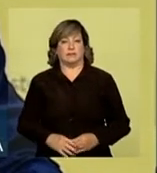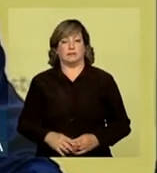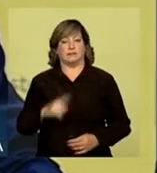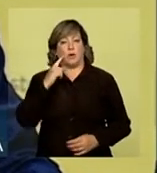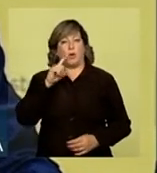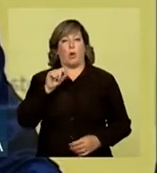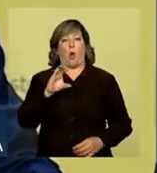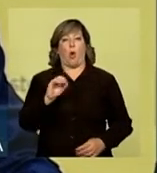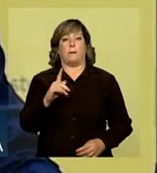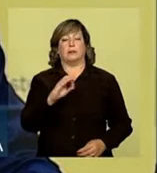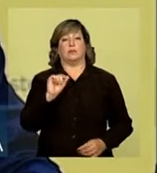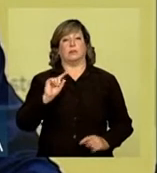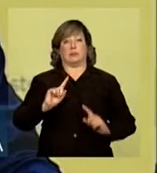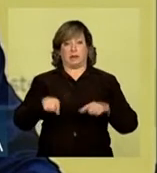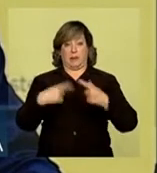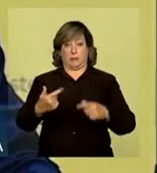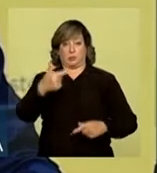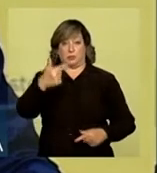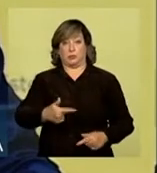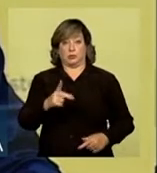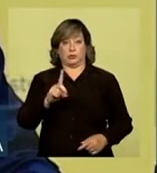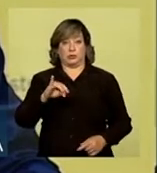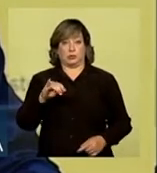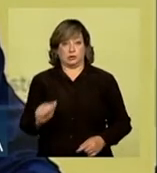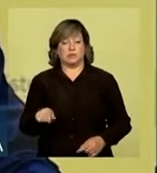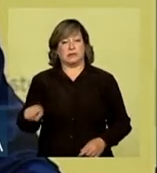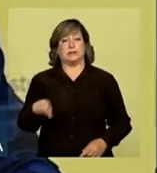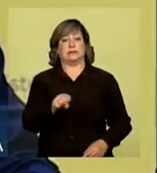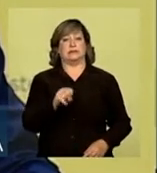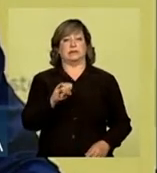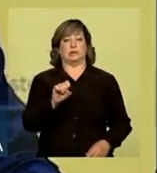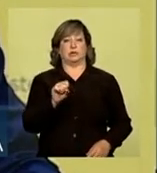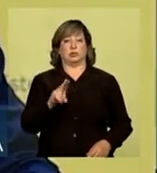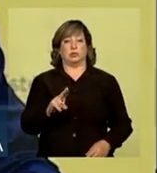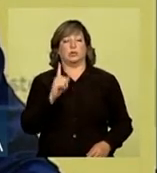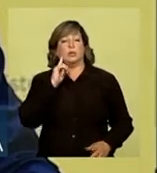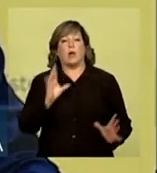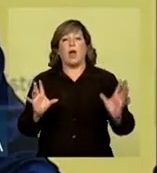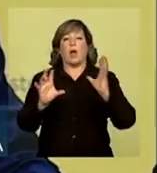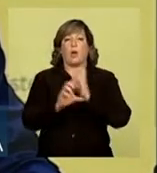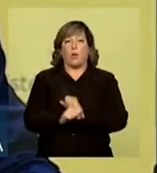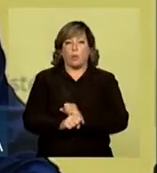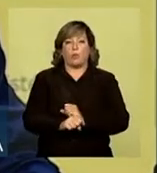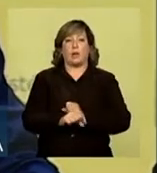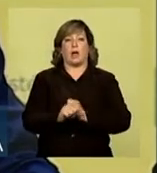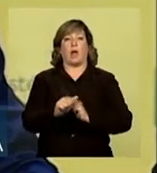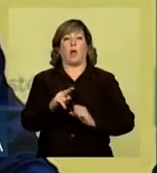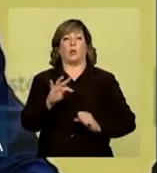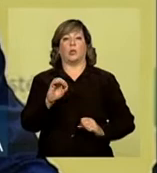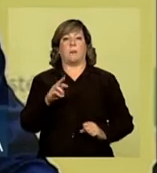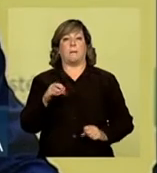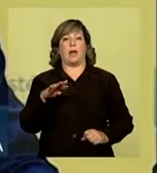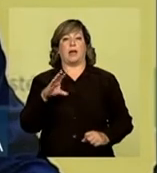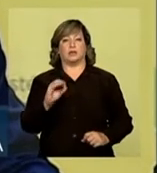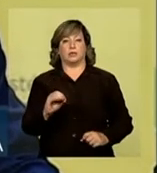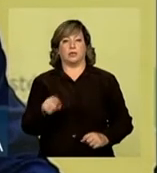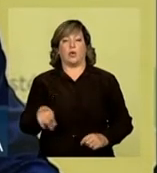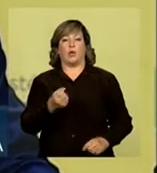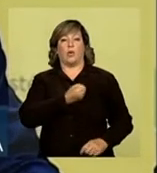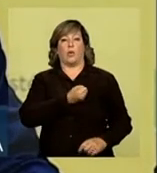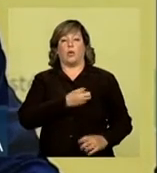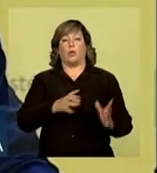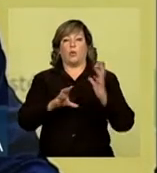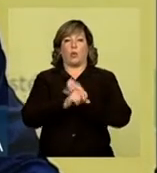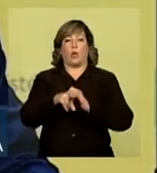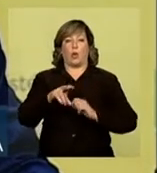e a partir do segundo dia e o Sisu calcula automaticamente as notas e começa a dizer